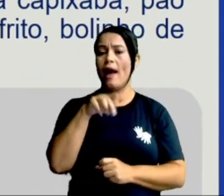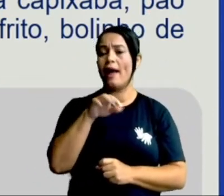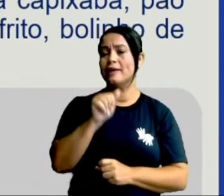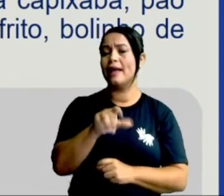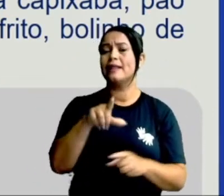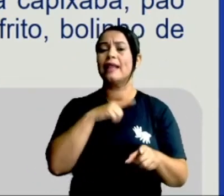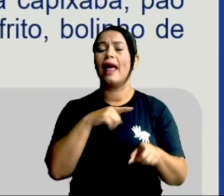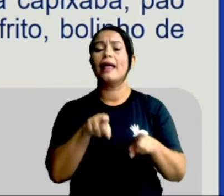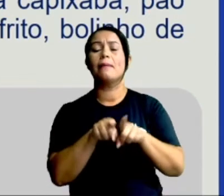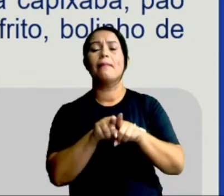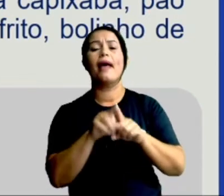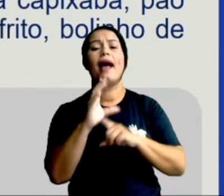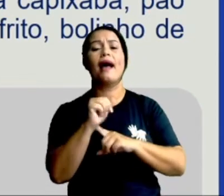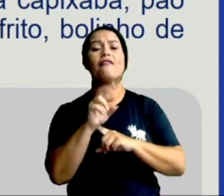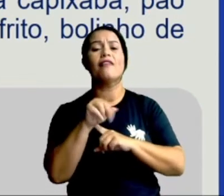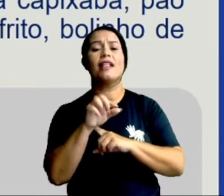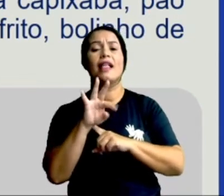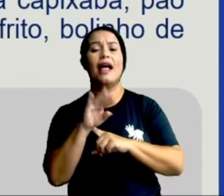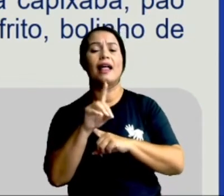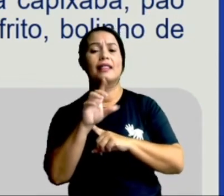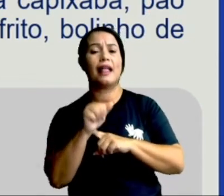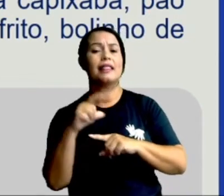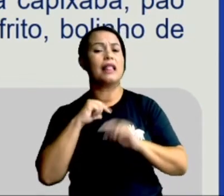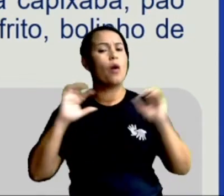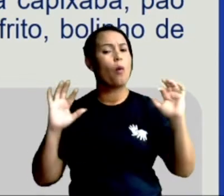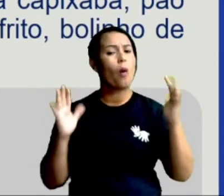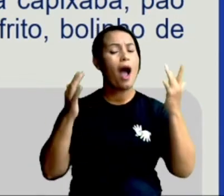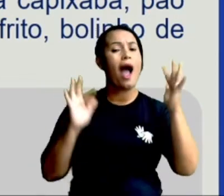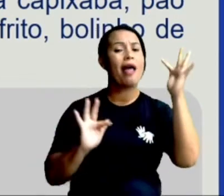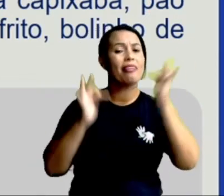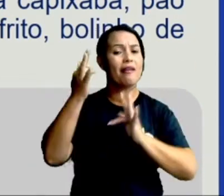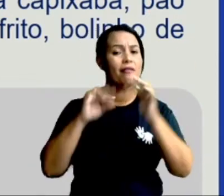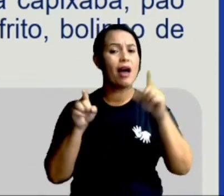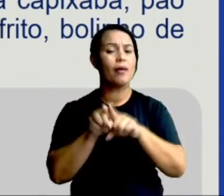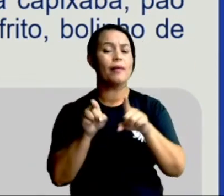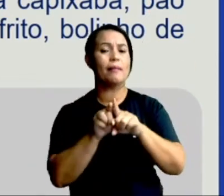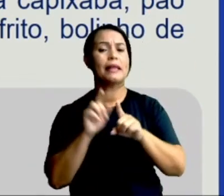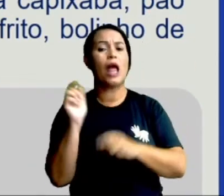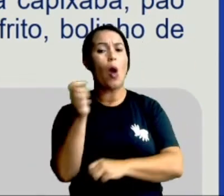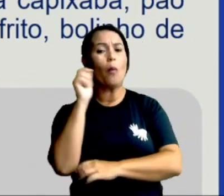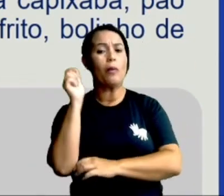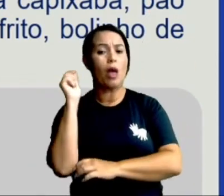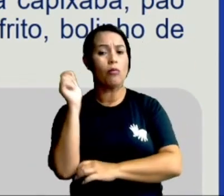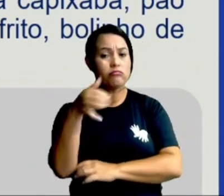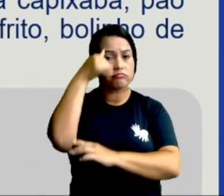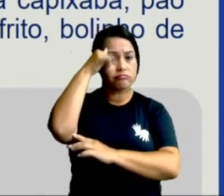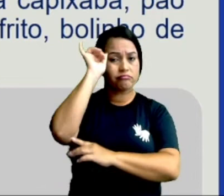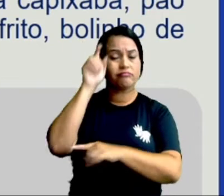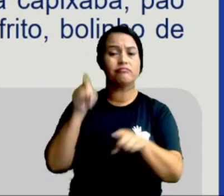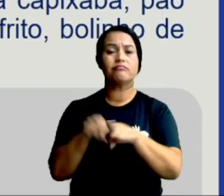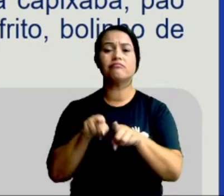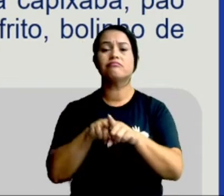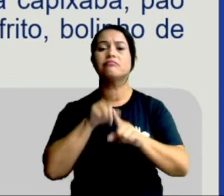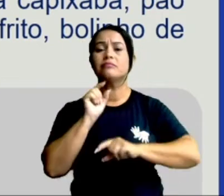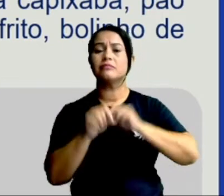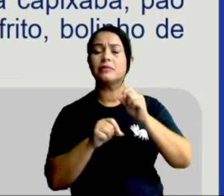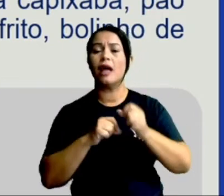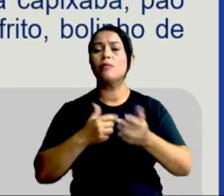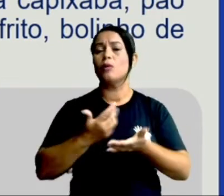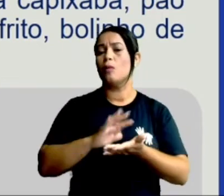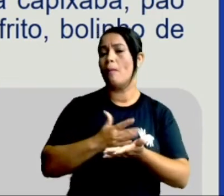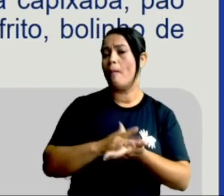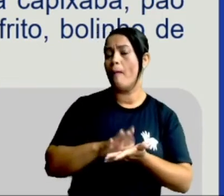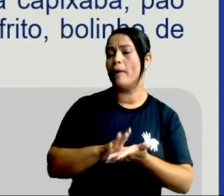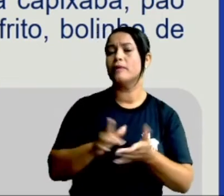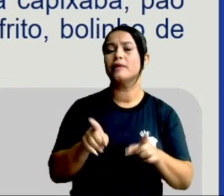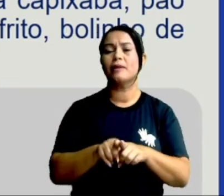cavalhada, o bumba meu boi, o carnaval, o peão de boiadeiro, temos o batuque, o samba de